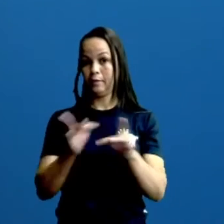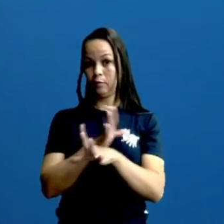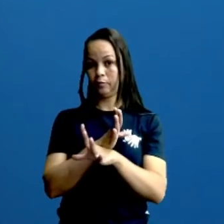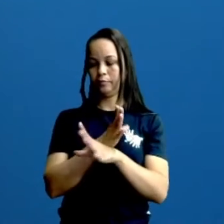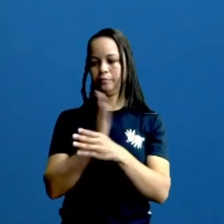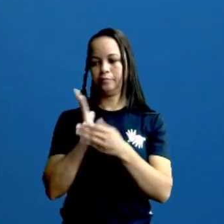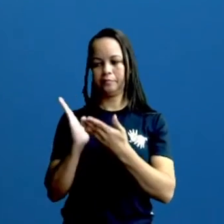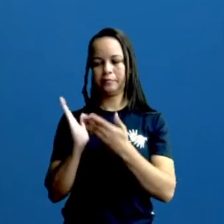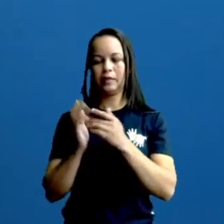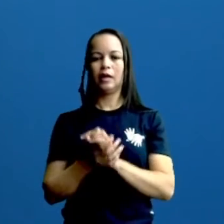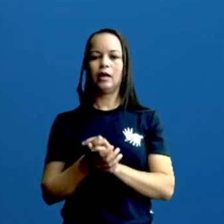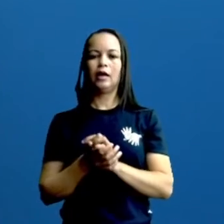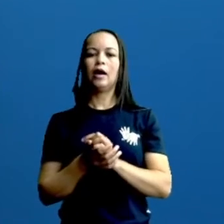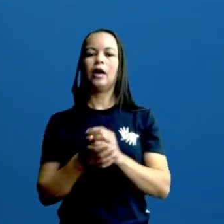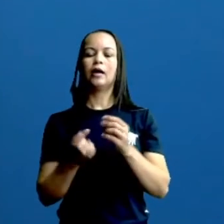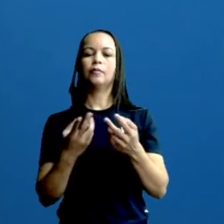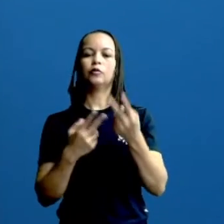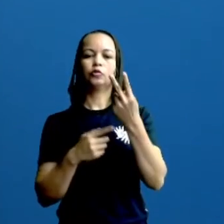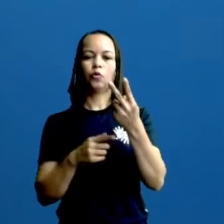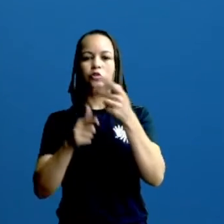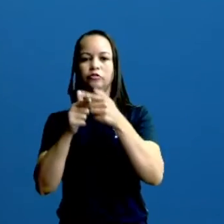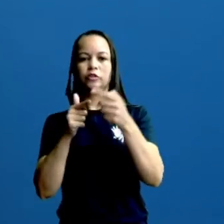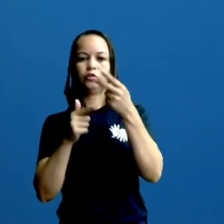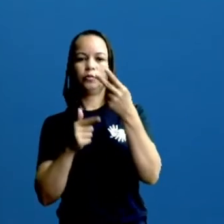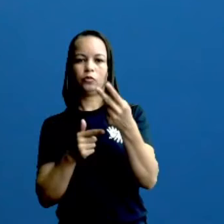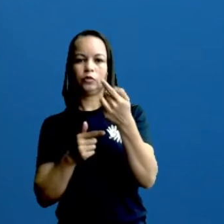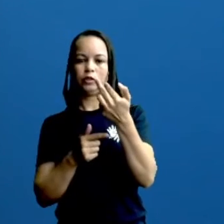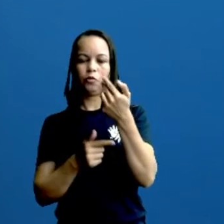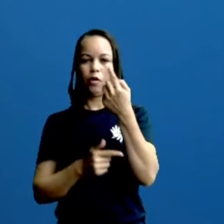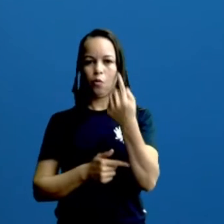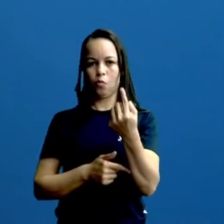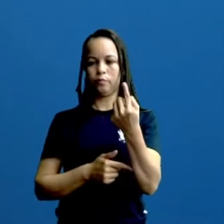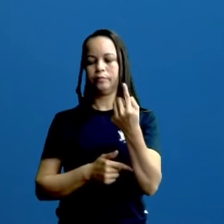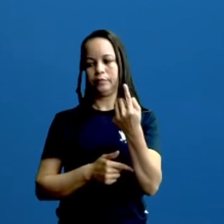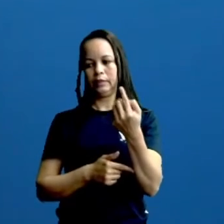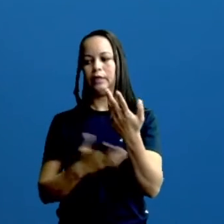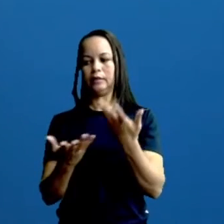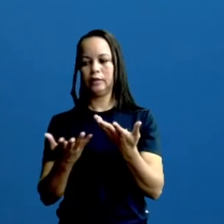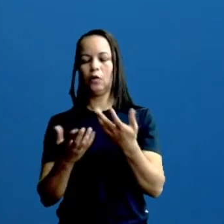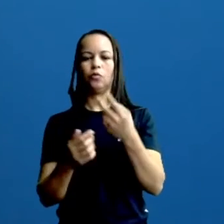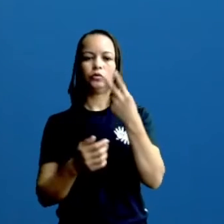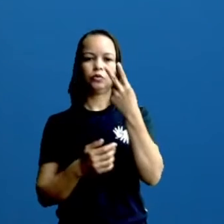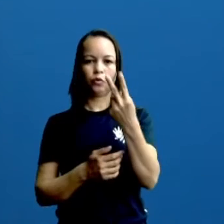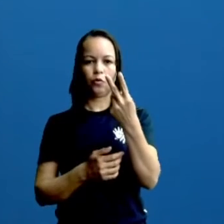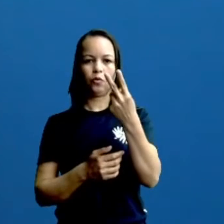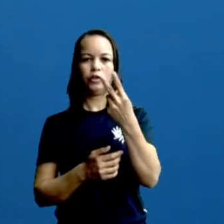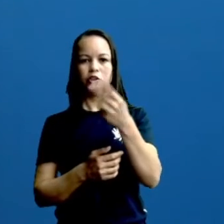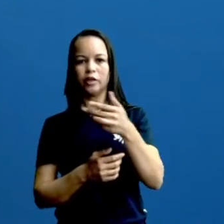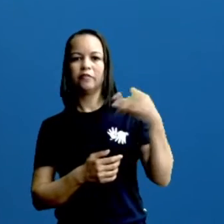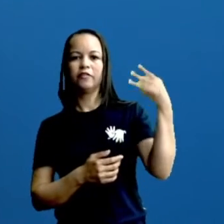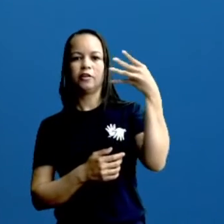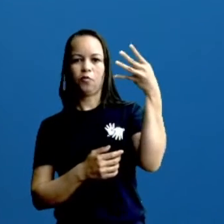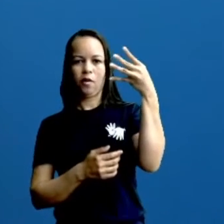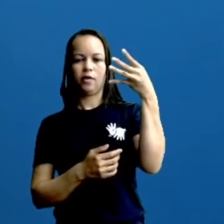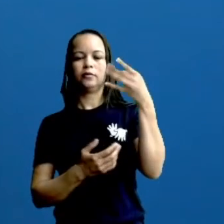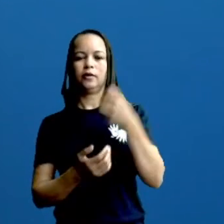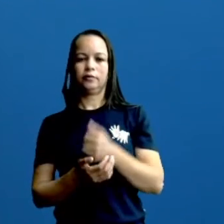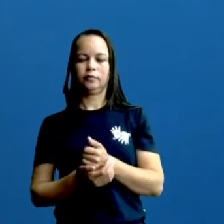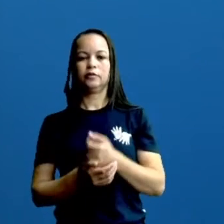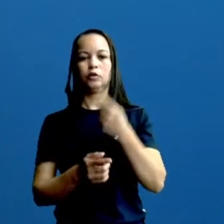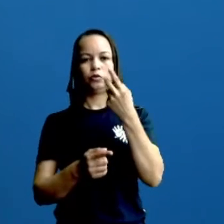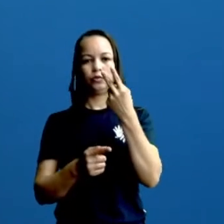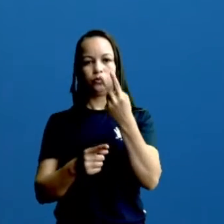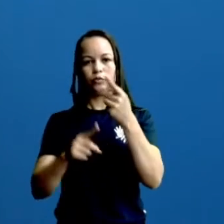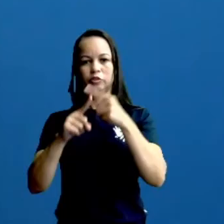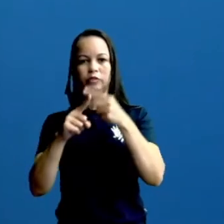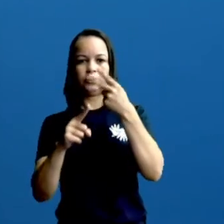a fatoração do 16. Eu posso dizer então que o número 16, ele nada mais é do que 2 elevado à quarta. 2 vezes 2 vezes